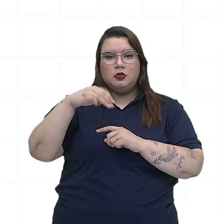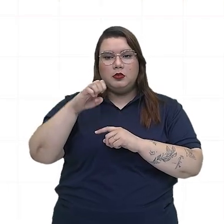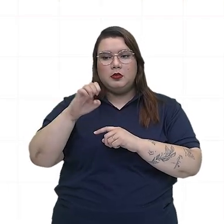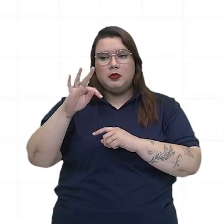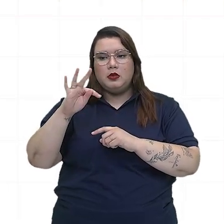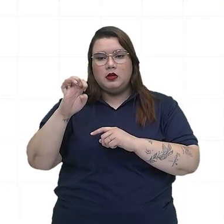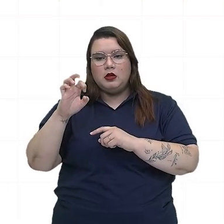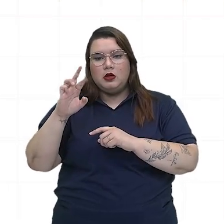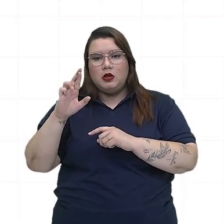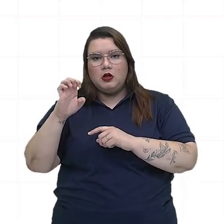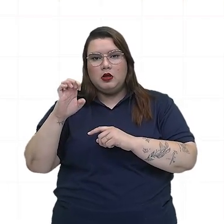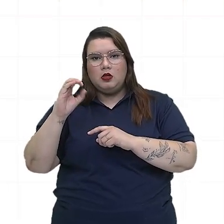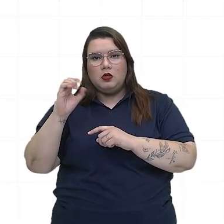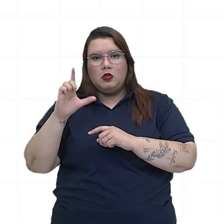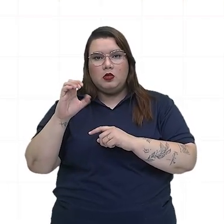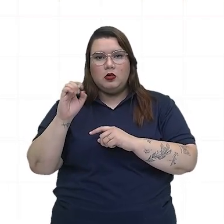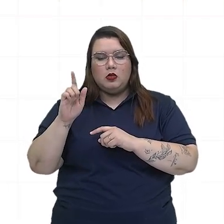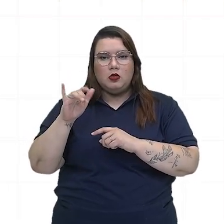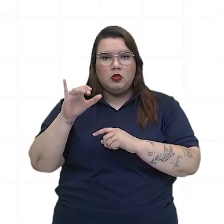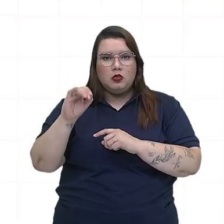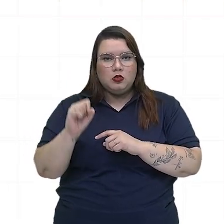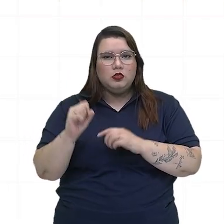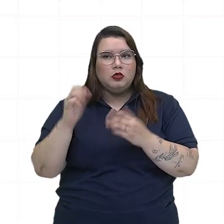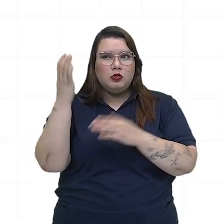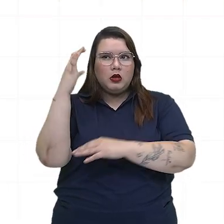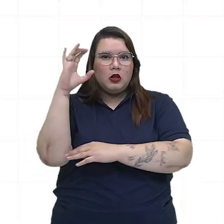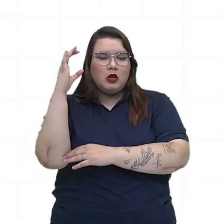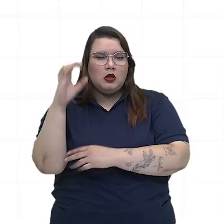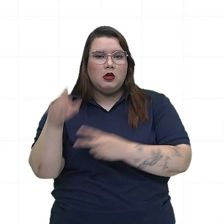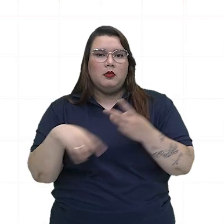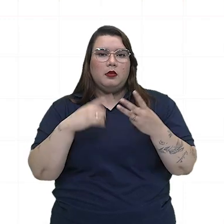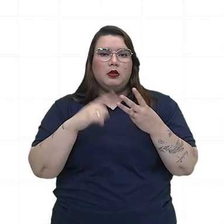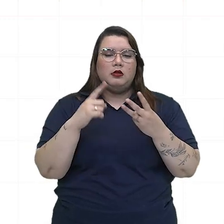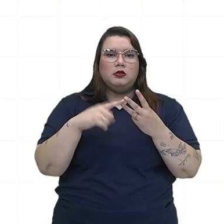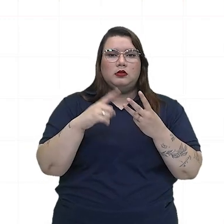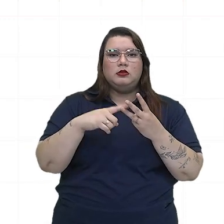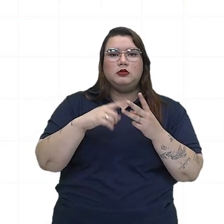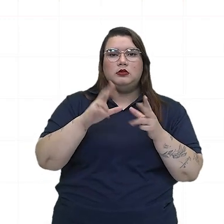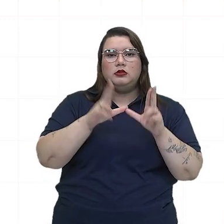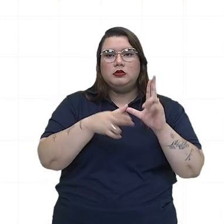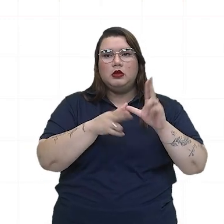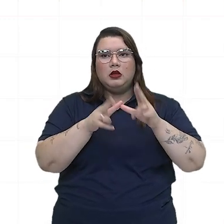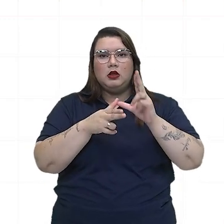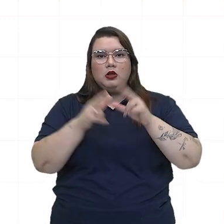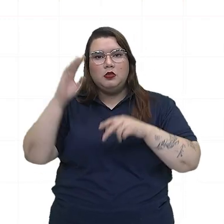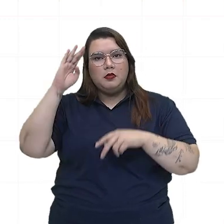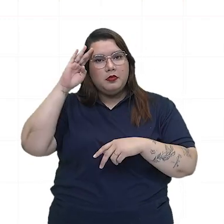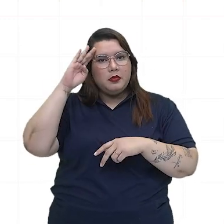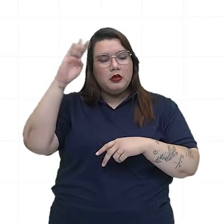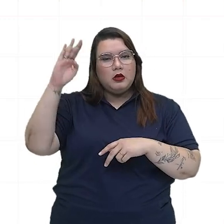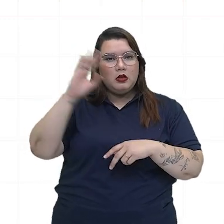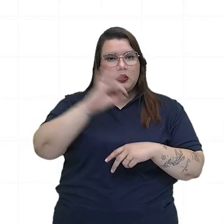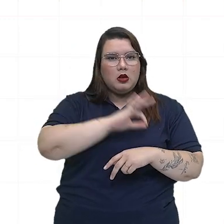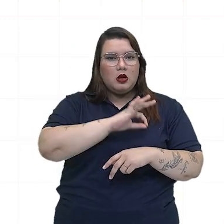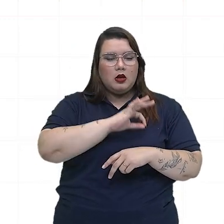meteorológicos, satélites militares, satélites astronômicos. Então, nesta